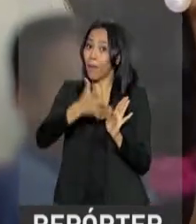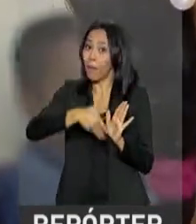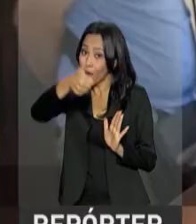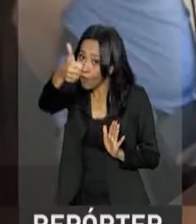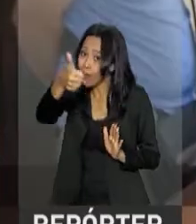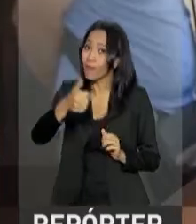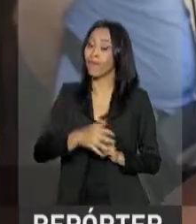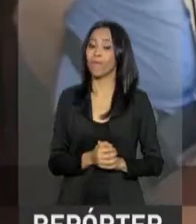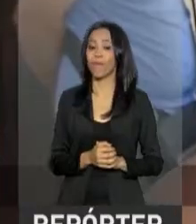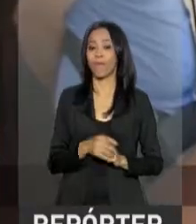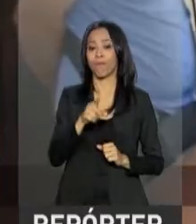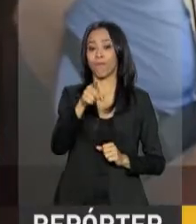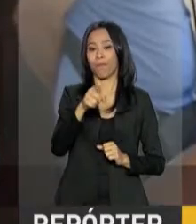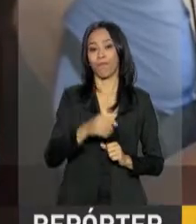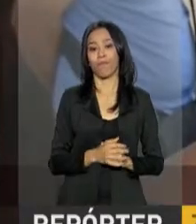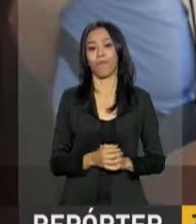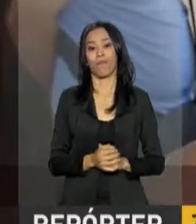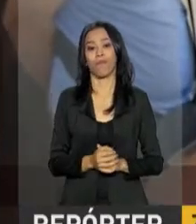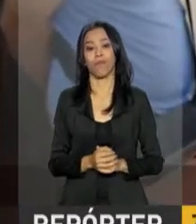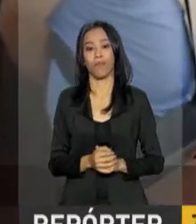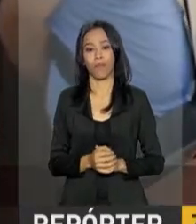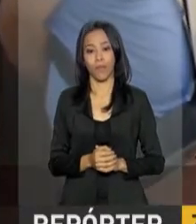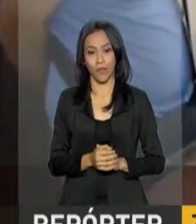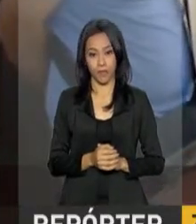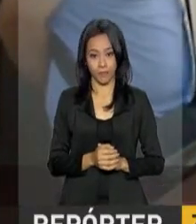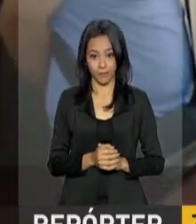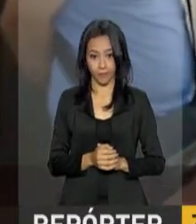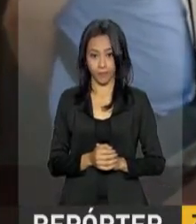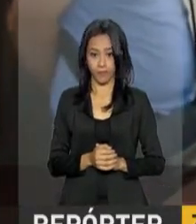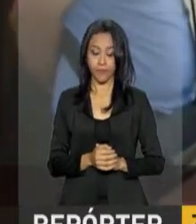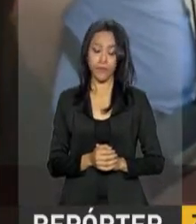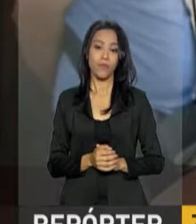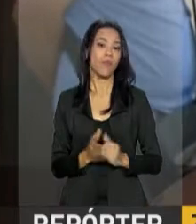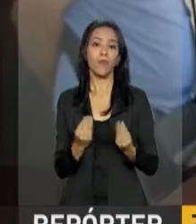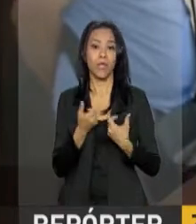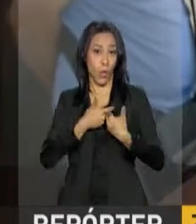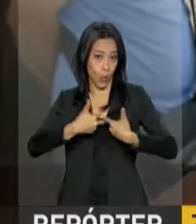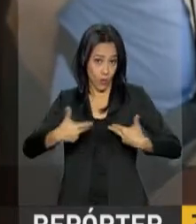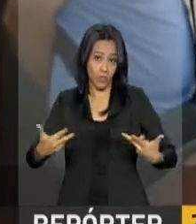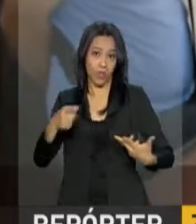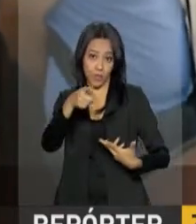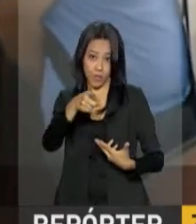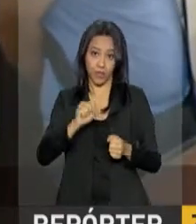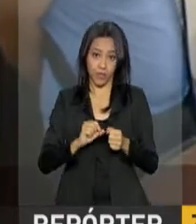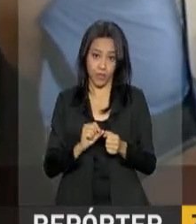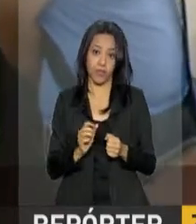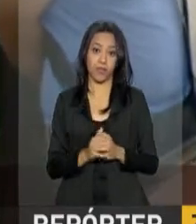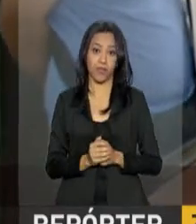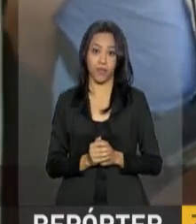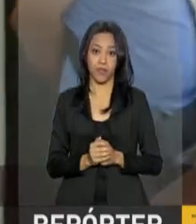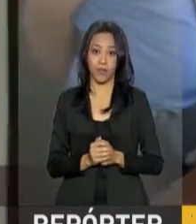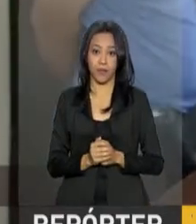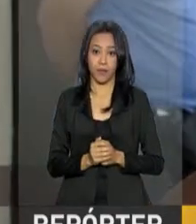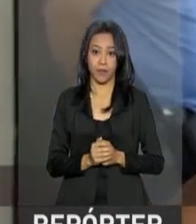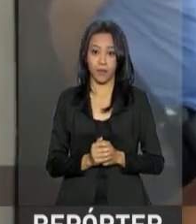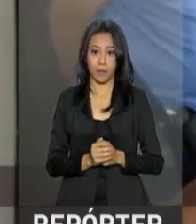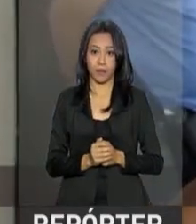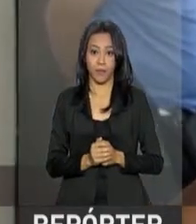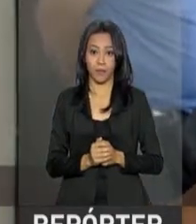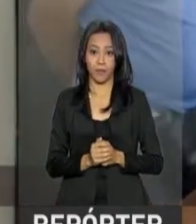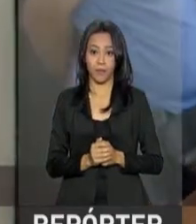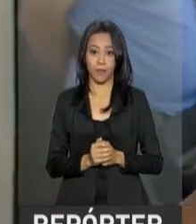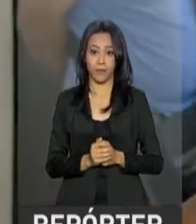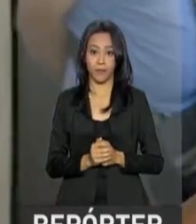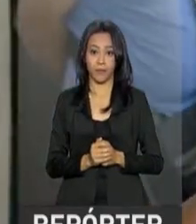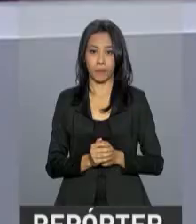melhor filho permite decidir o melhor acordo é muita coisa que as filas e melhorar acredita que o